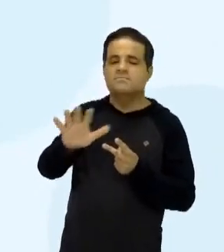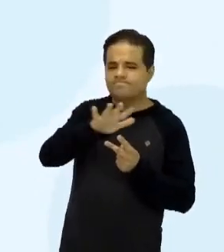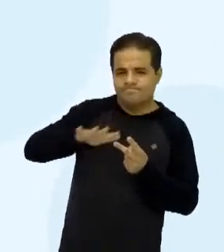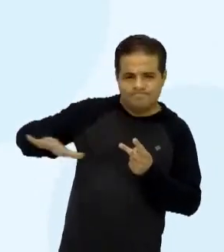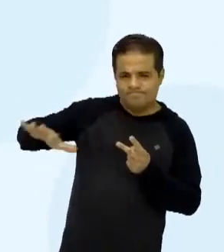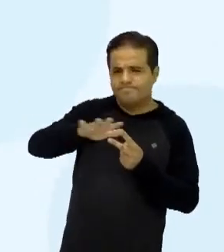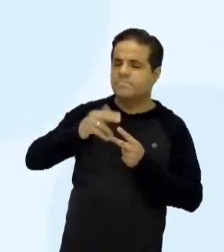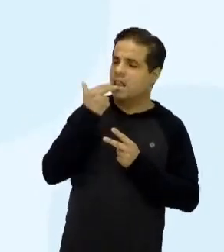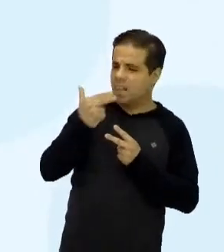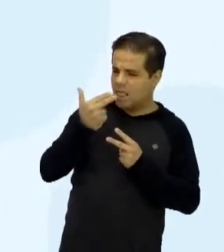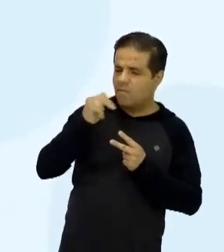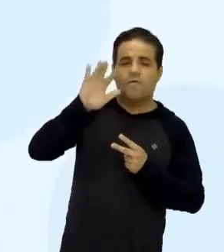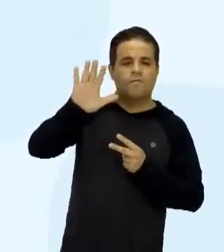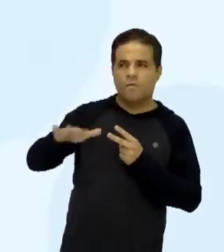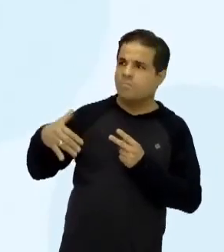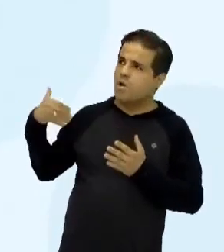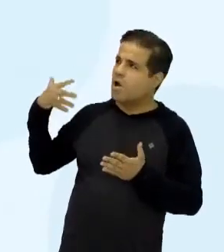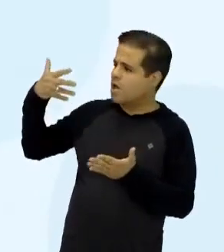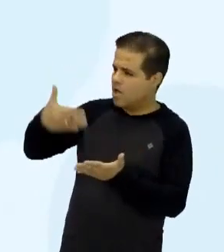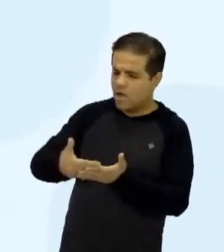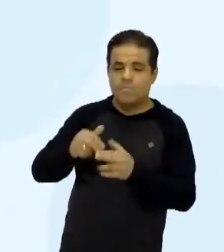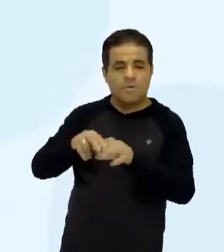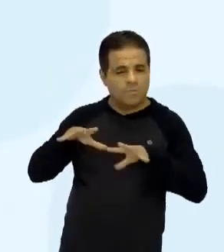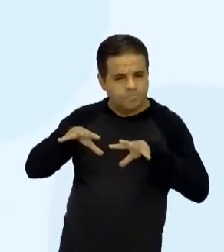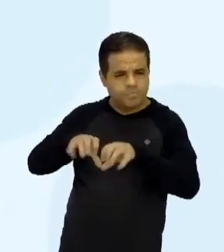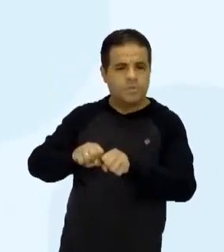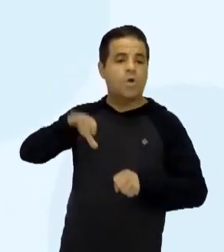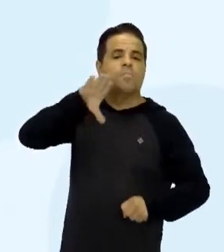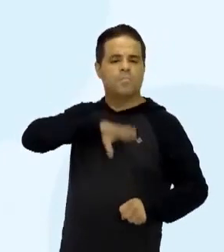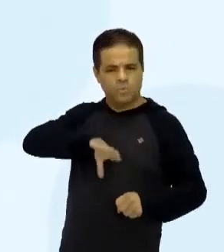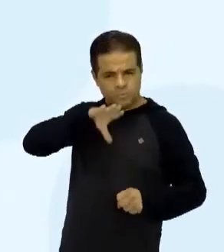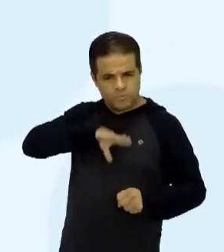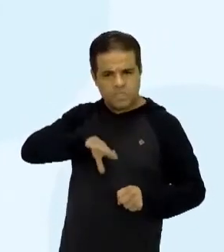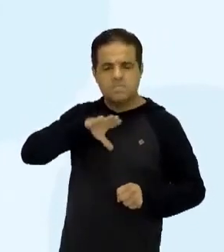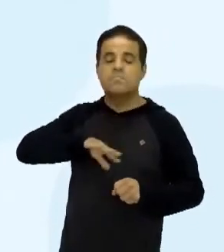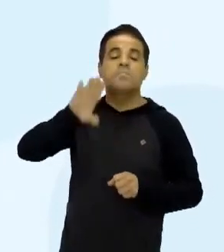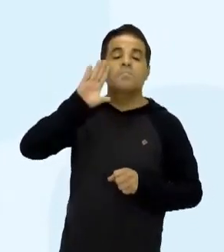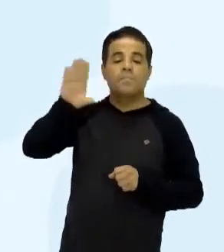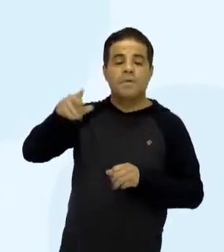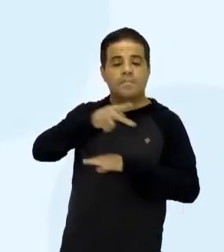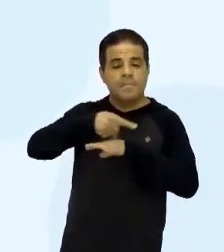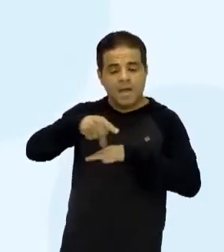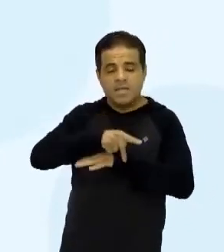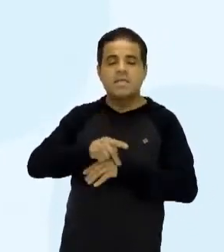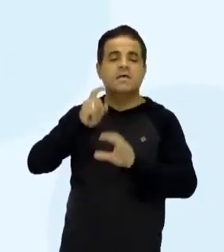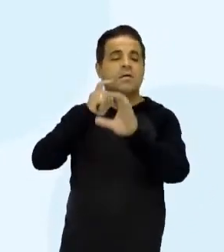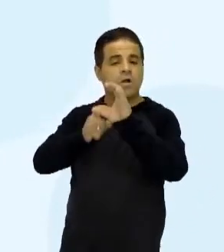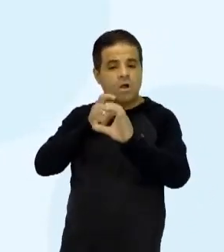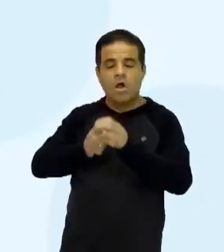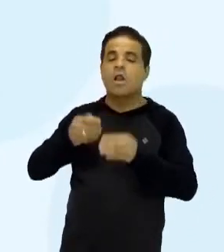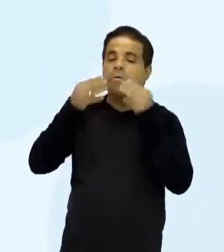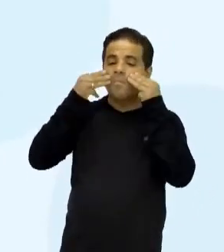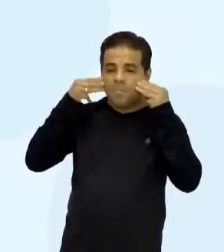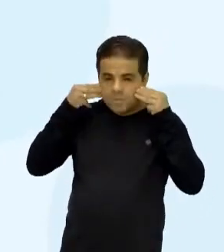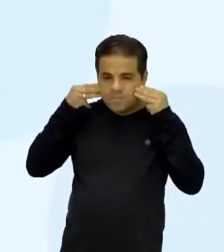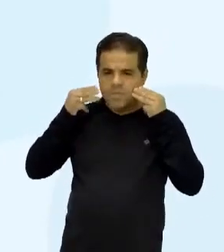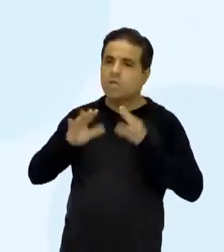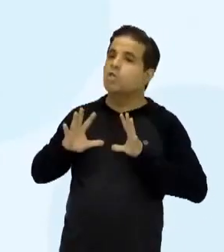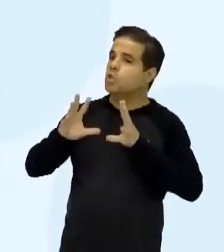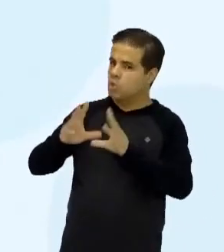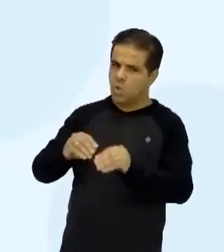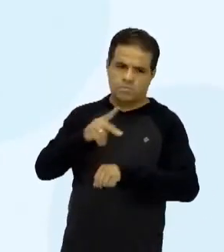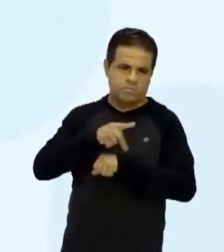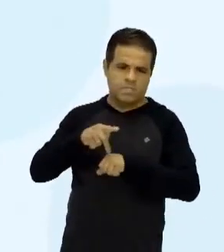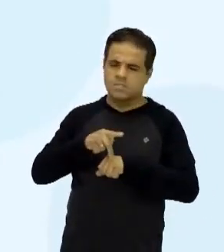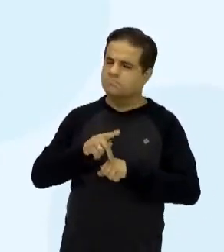deixando lá as suas línguas pela colonização, o português, principalmente em Angola e Moçambique. Eu não vou falar todos os países, porque tem